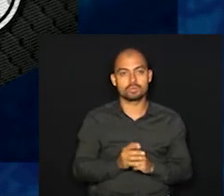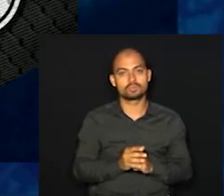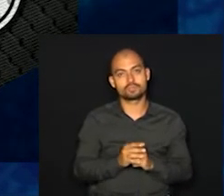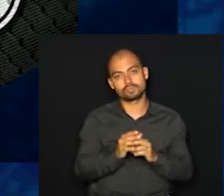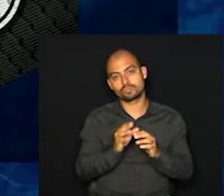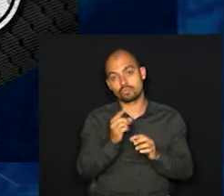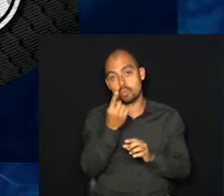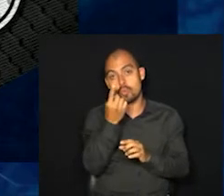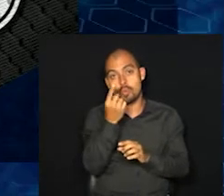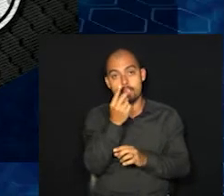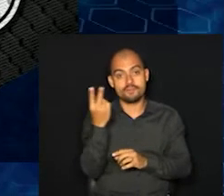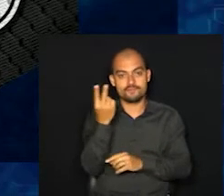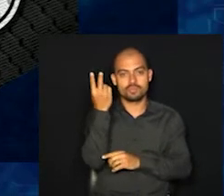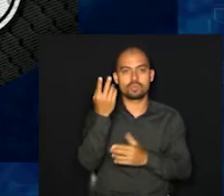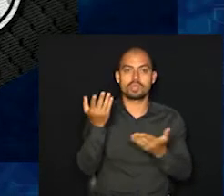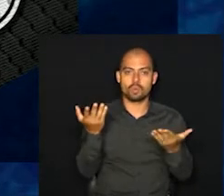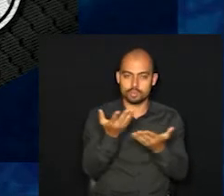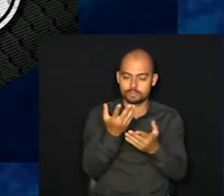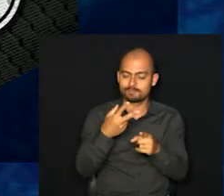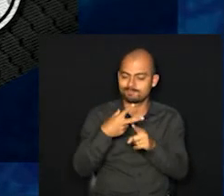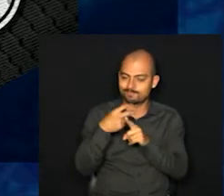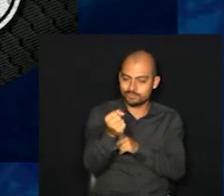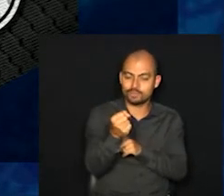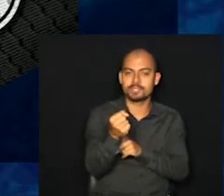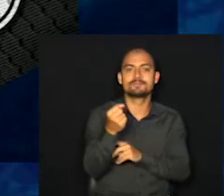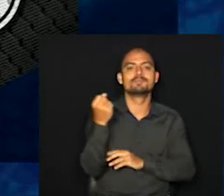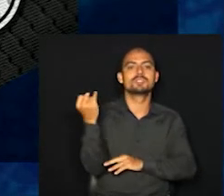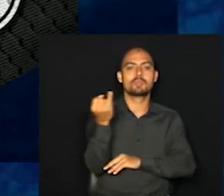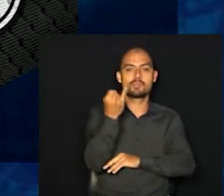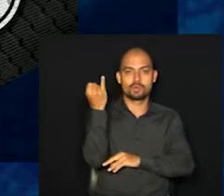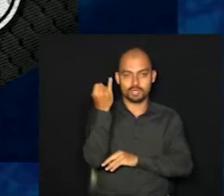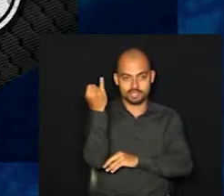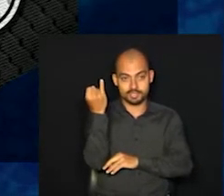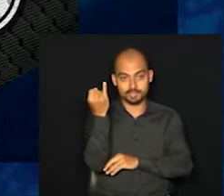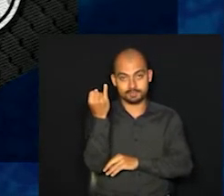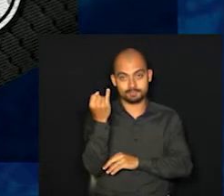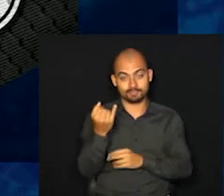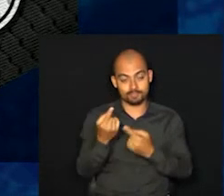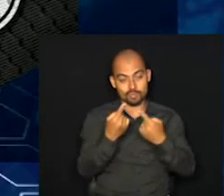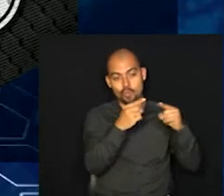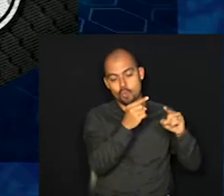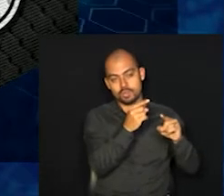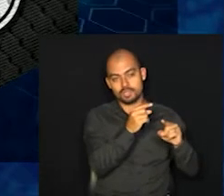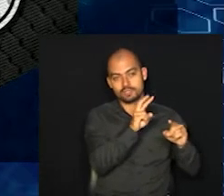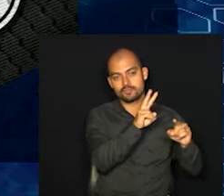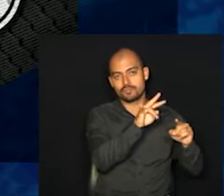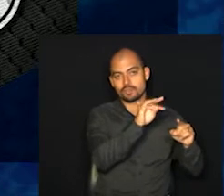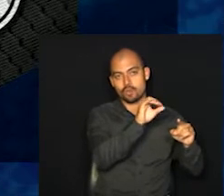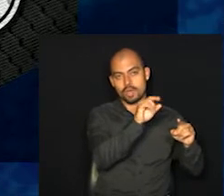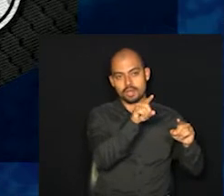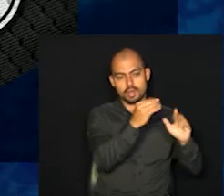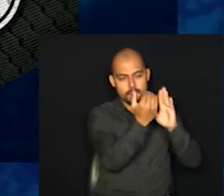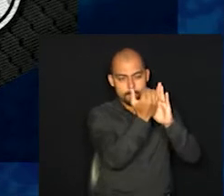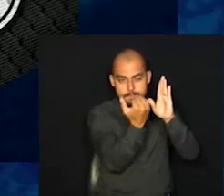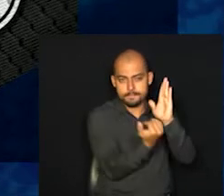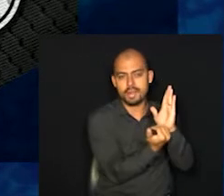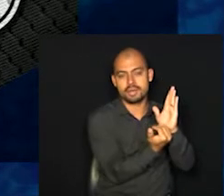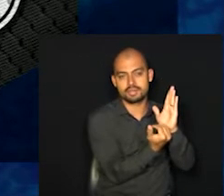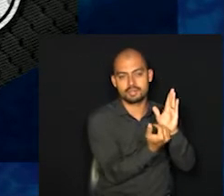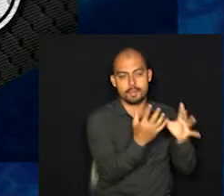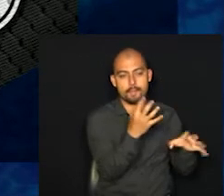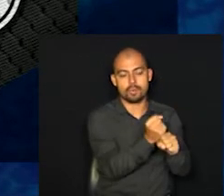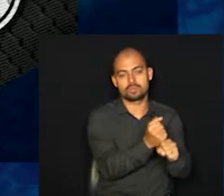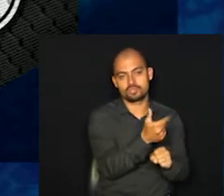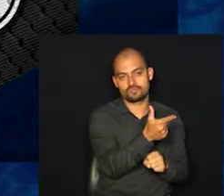uma vitória no dia de hoje é importantíssimo diante do Vitória, que está na parte de baixo da tabela. Vitória tem